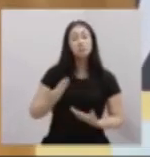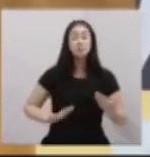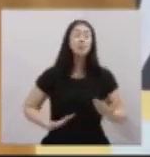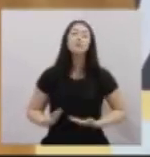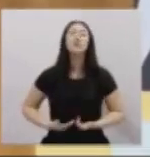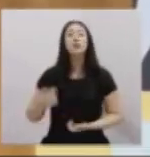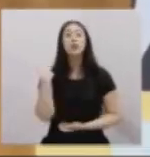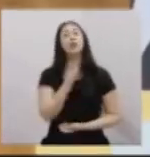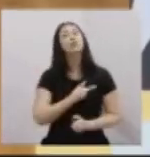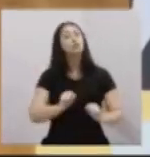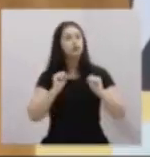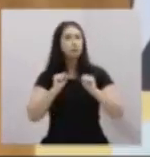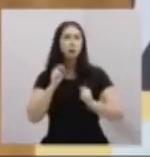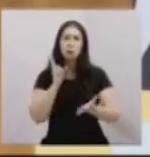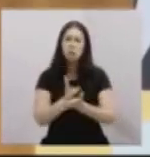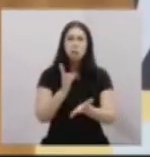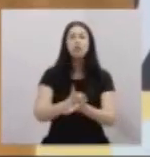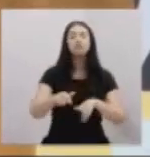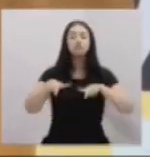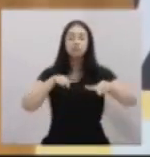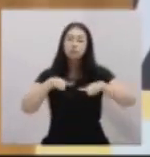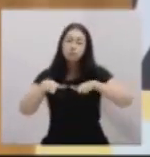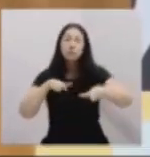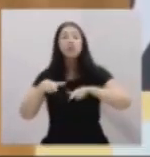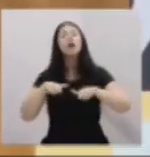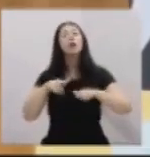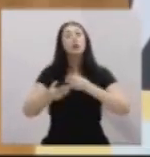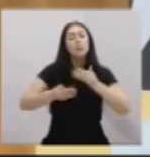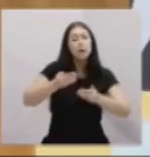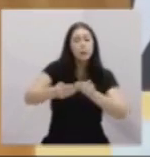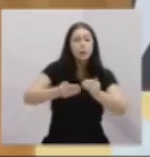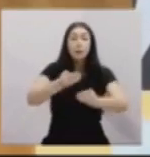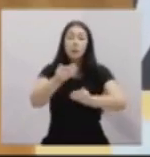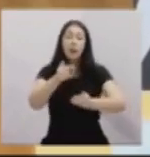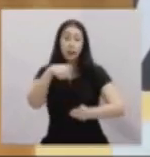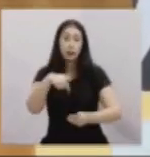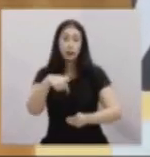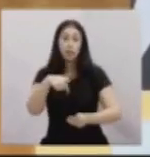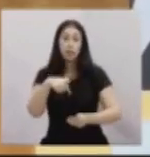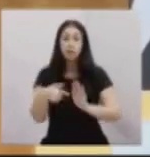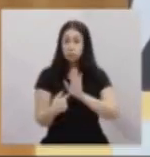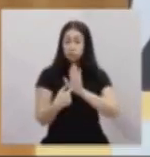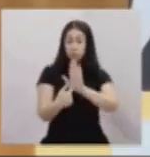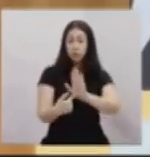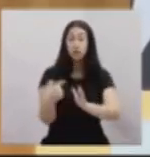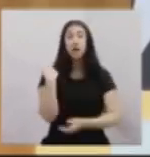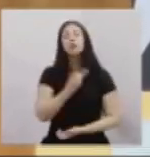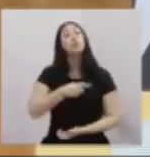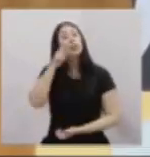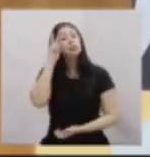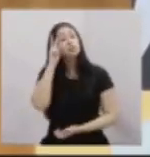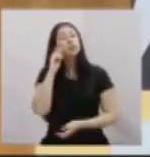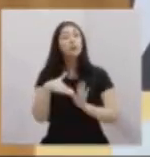possamos continuar trabalhando e construindo nossa história nessa cidade, deixando o nosso legado para as futuras